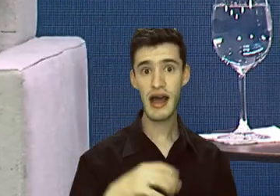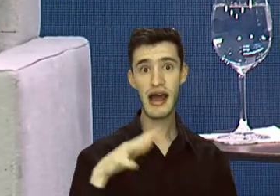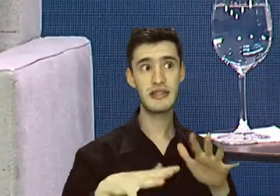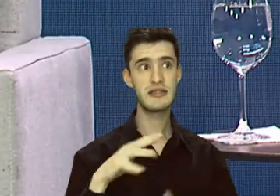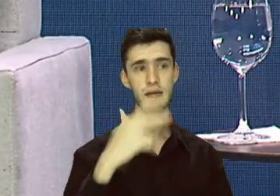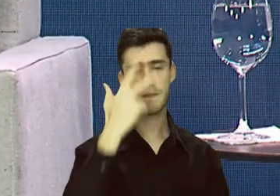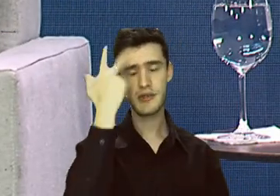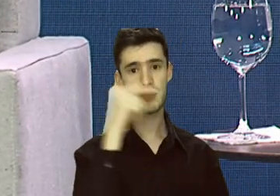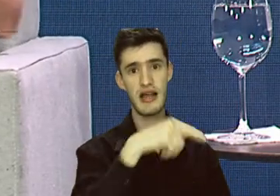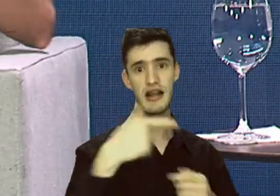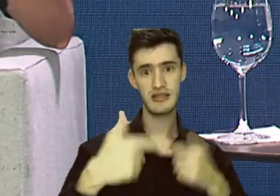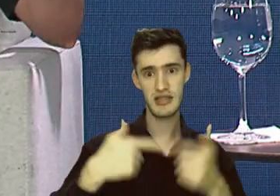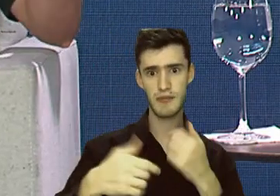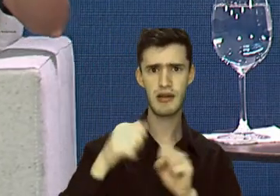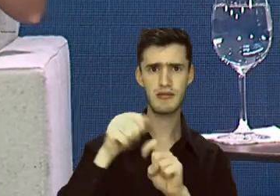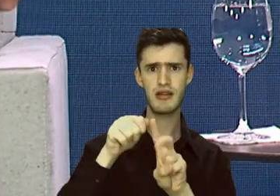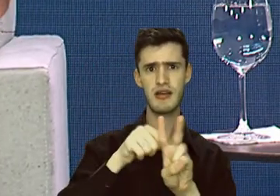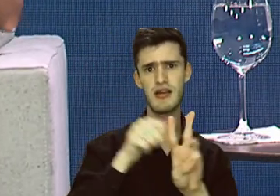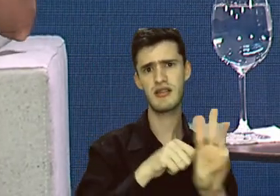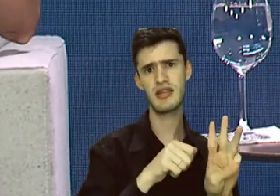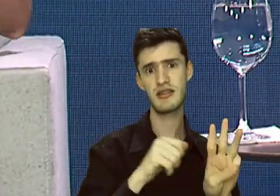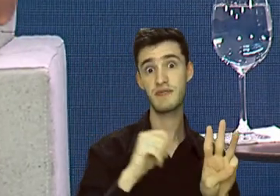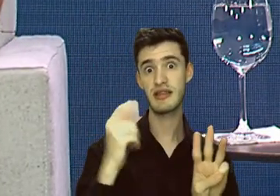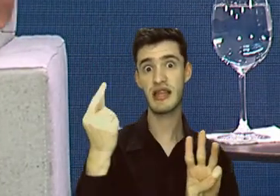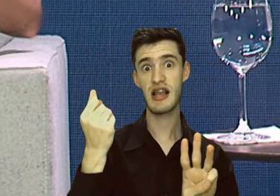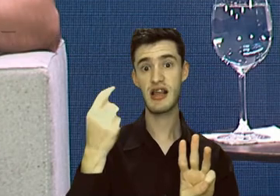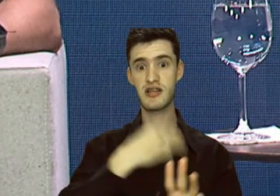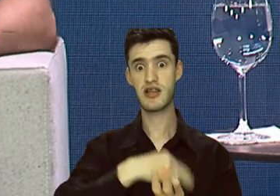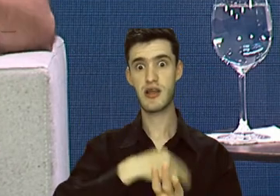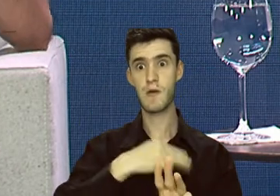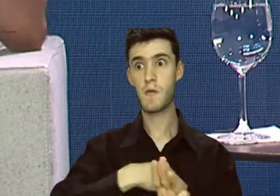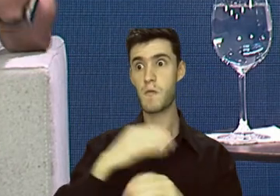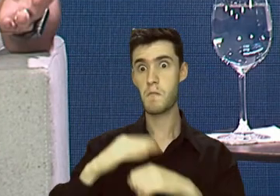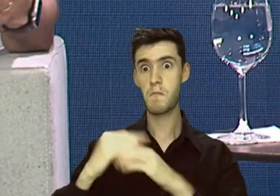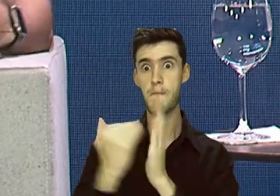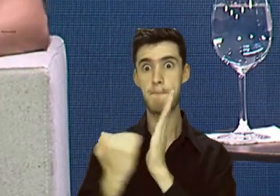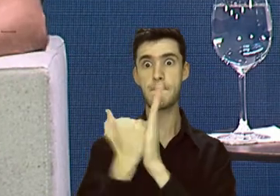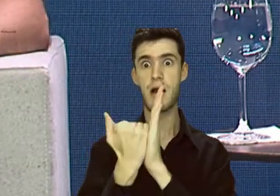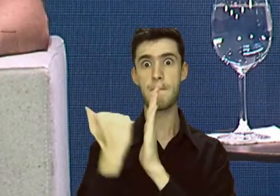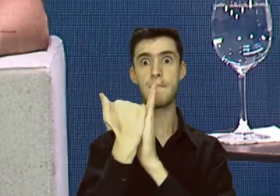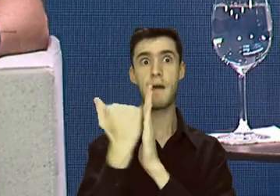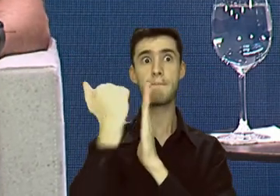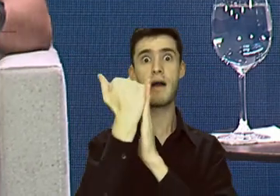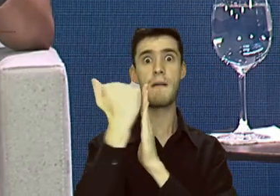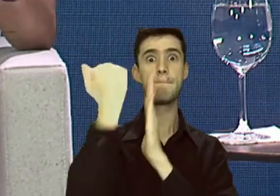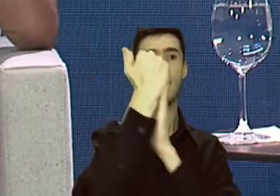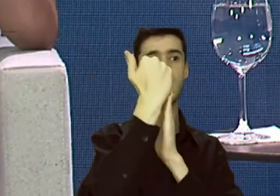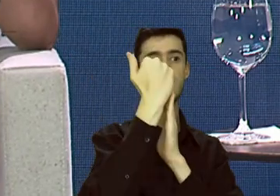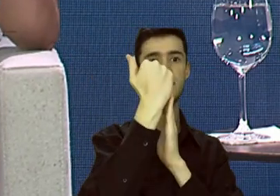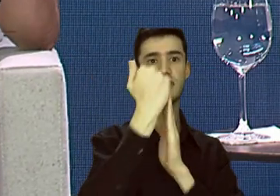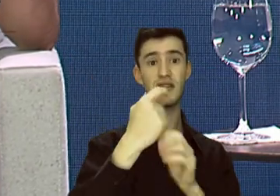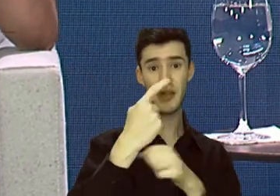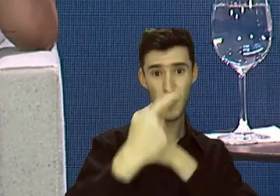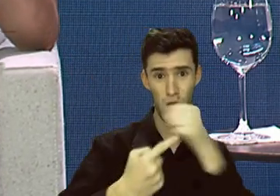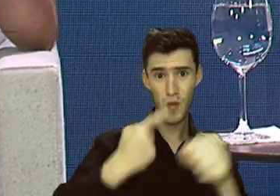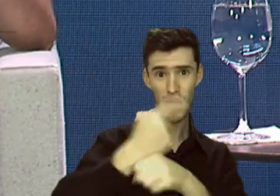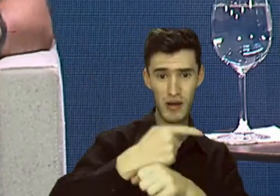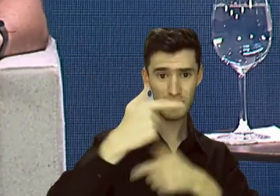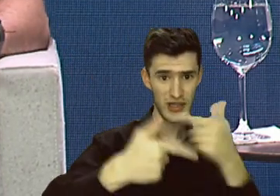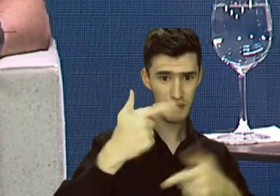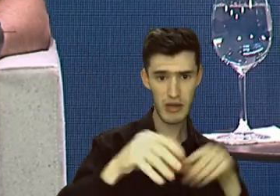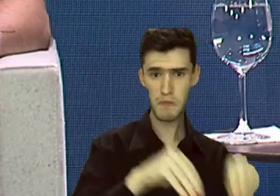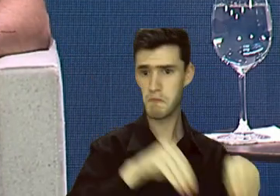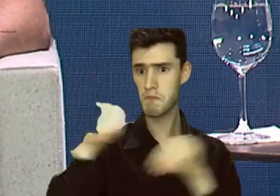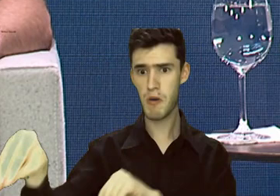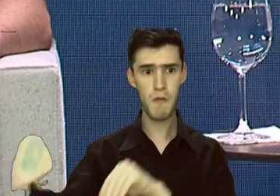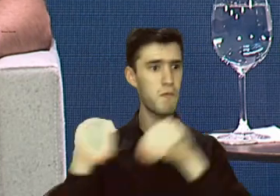aí 3000 a mais ele pulava de um ano ele pulava quatro empregos e não entregava nada né então a gente viveu isso um pouco esses